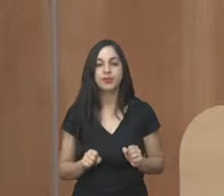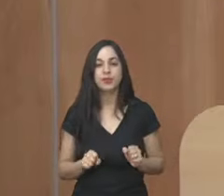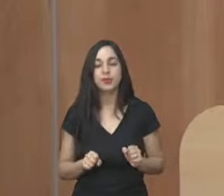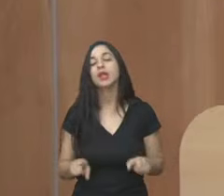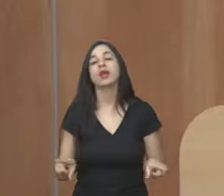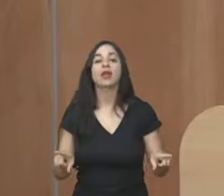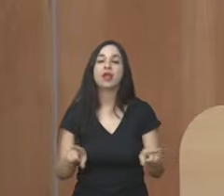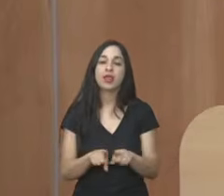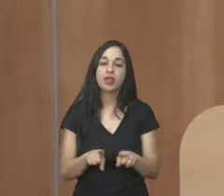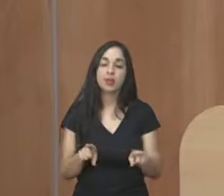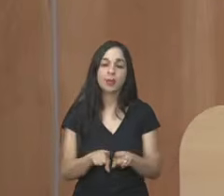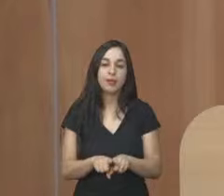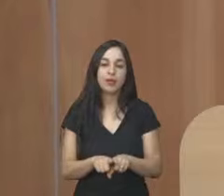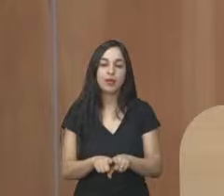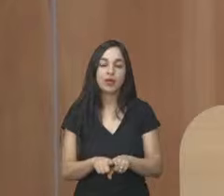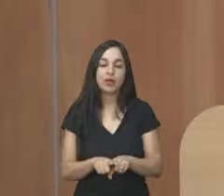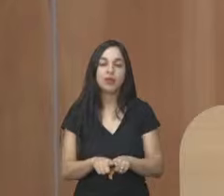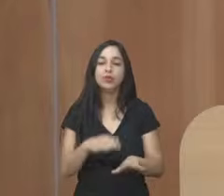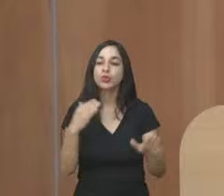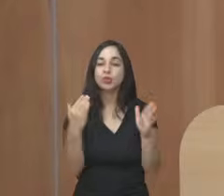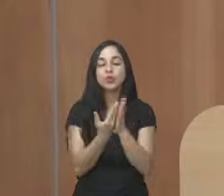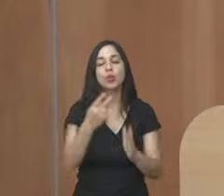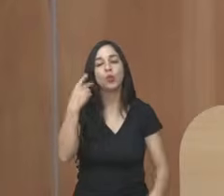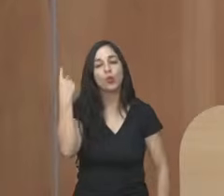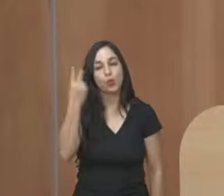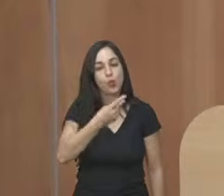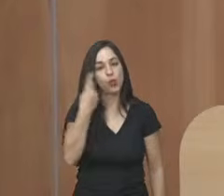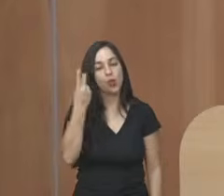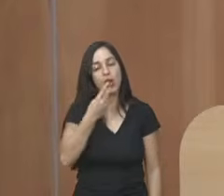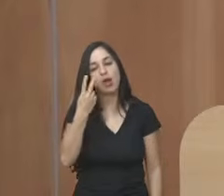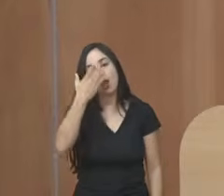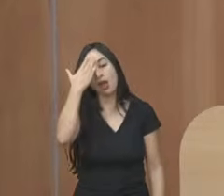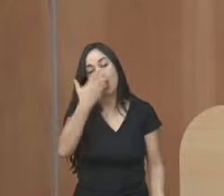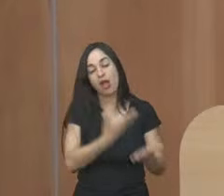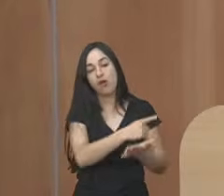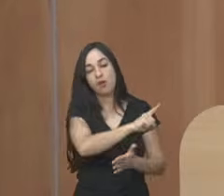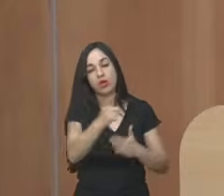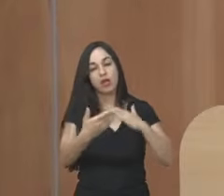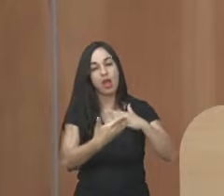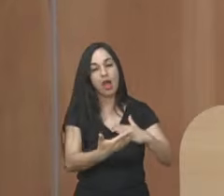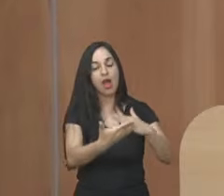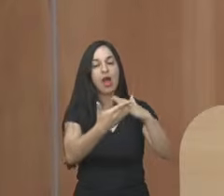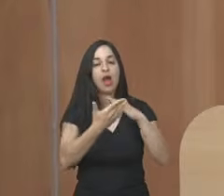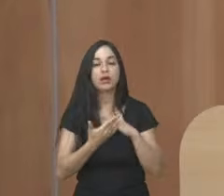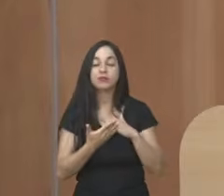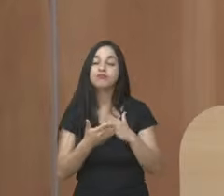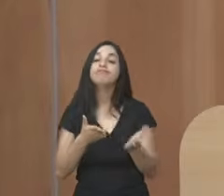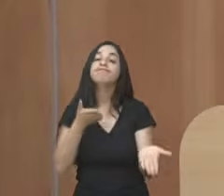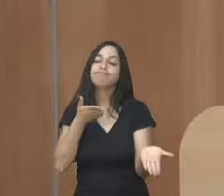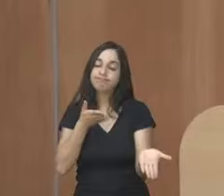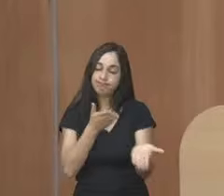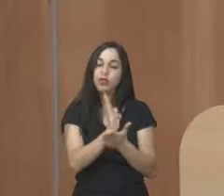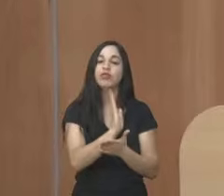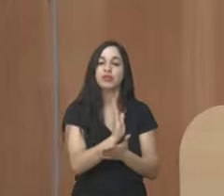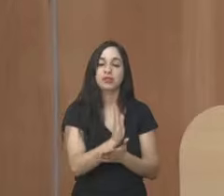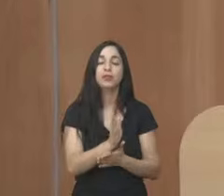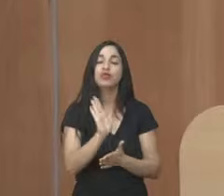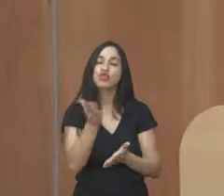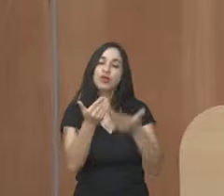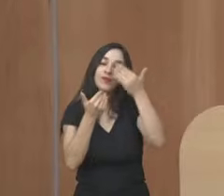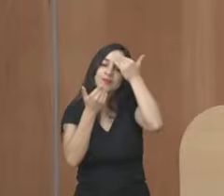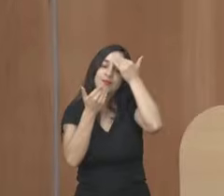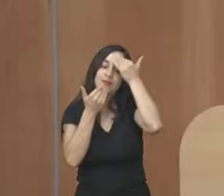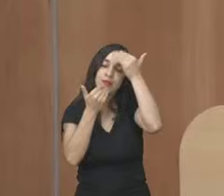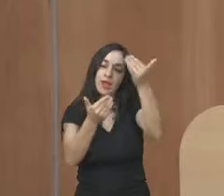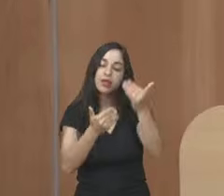considerações dos nobres vereadores, os pares, e certo de seu apoio para devida aprovação antecipadamente,